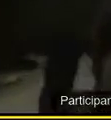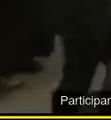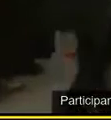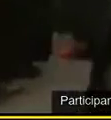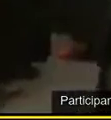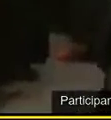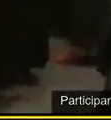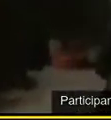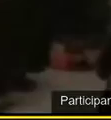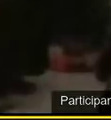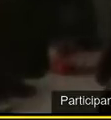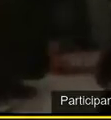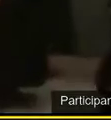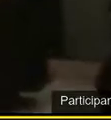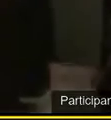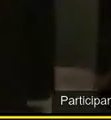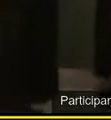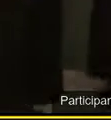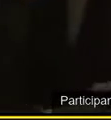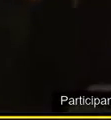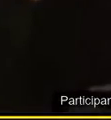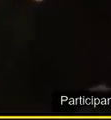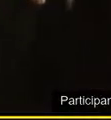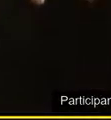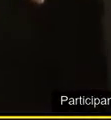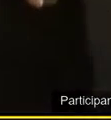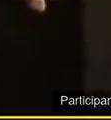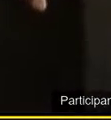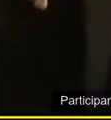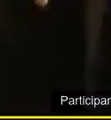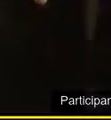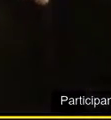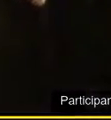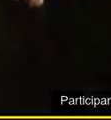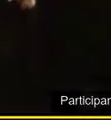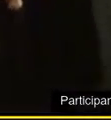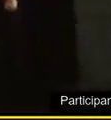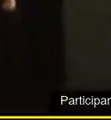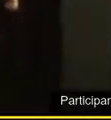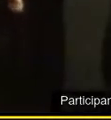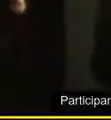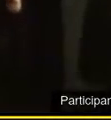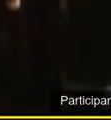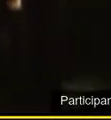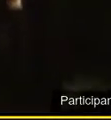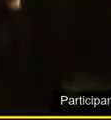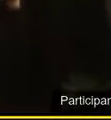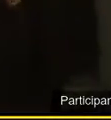Thank you.